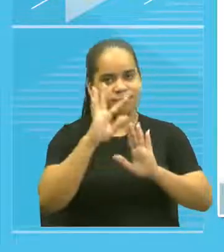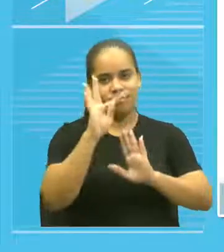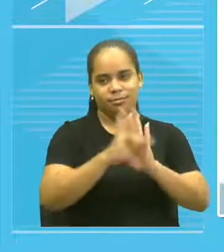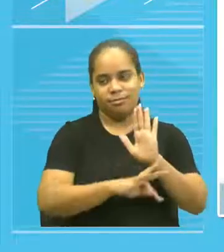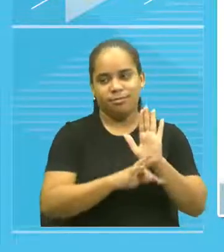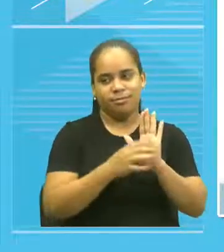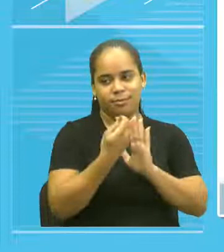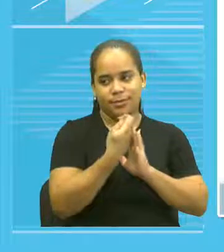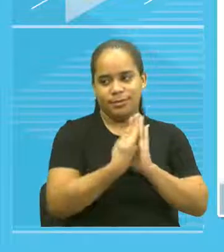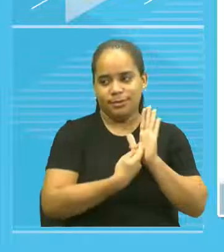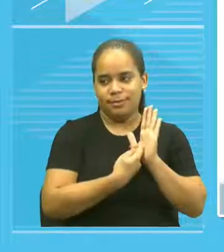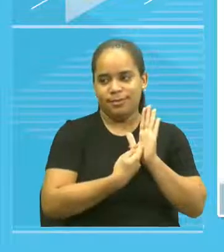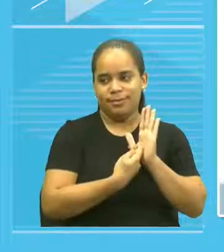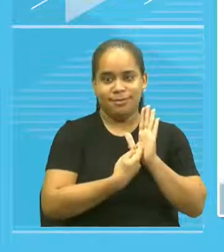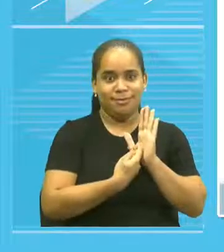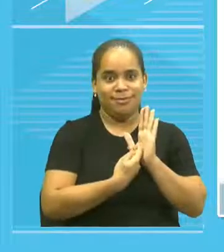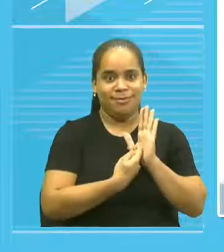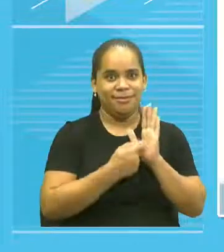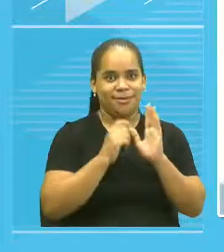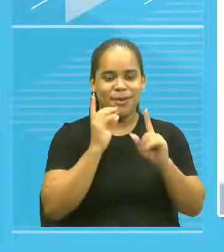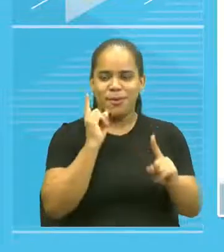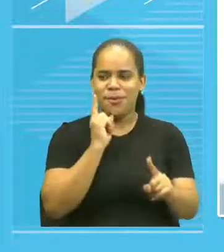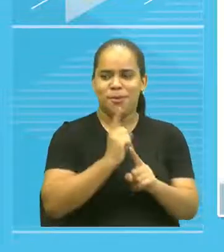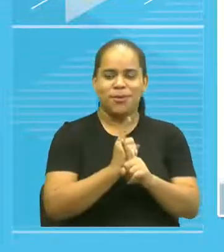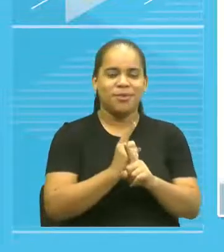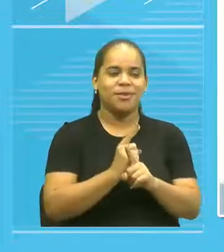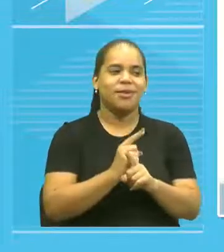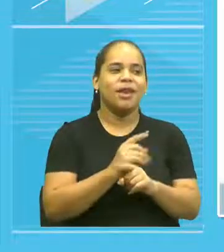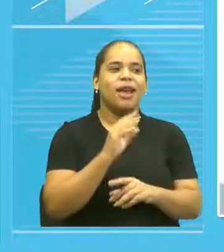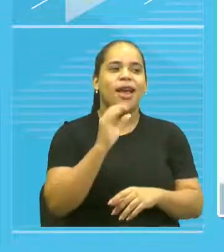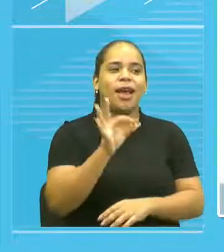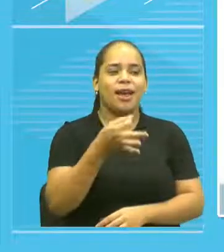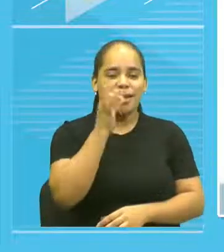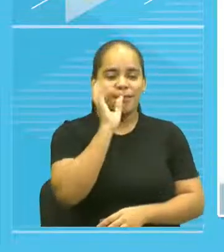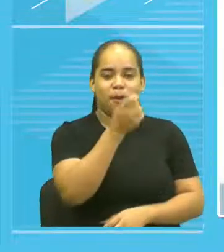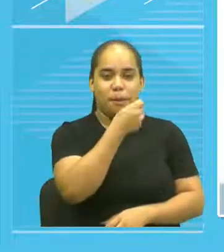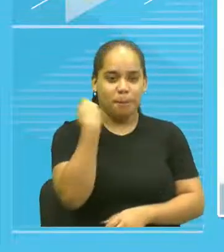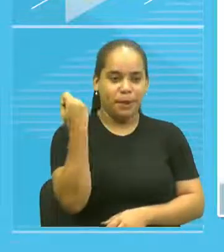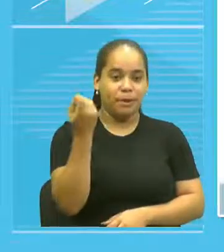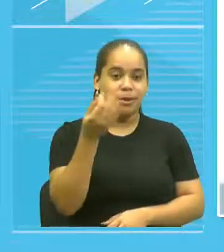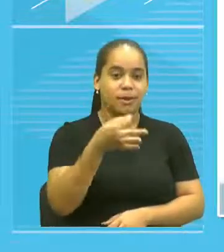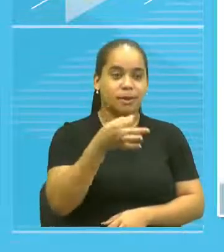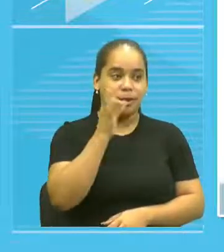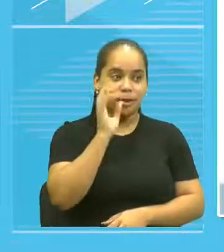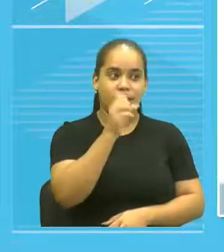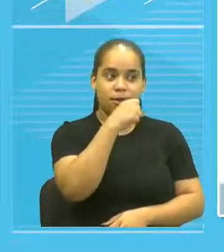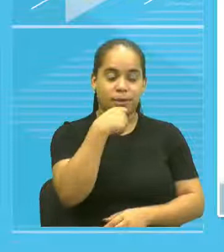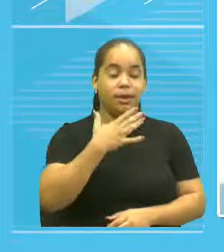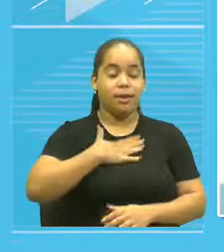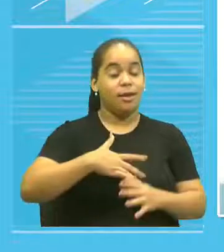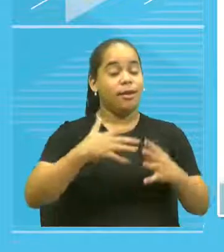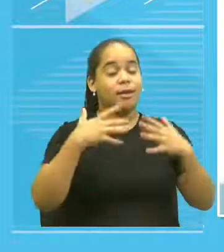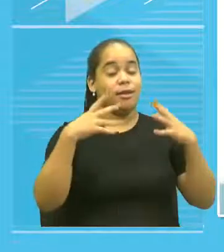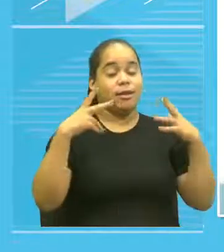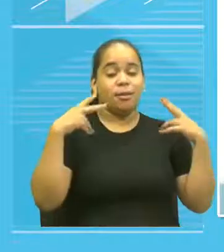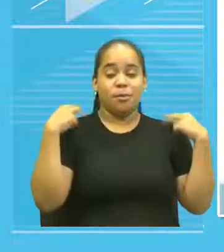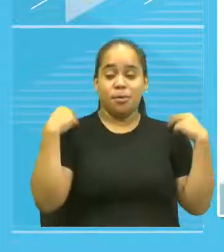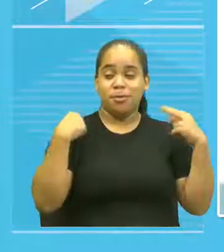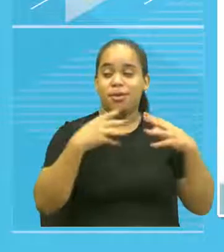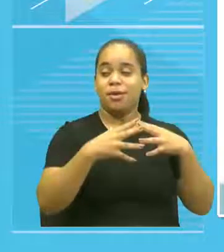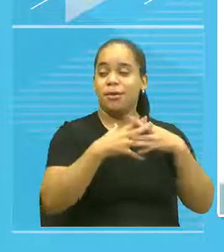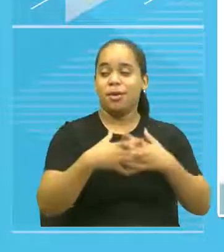não de redação a show de Jorge aí café com pão café com pão café com pão calma aí seu maquinista essa